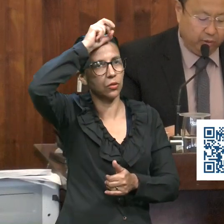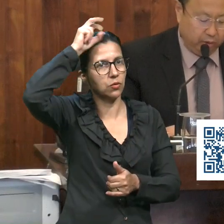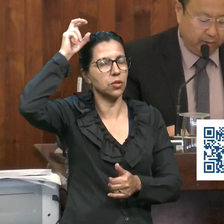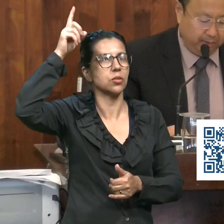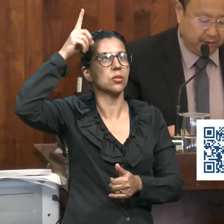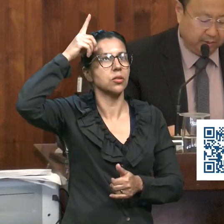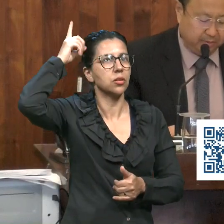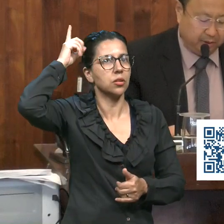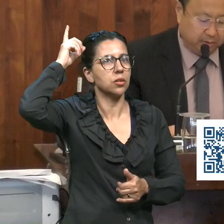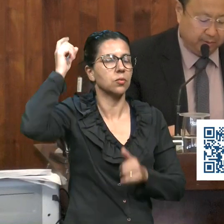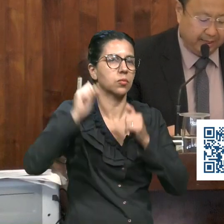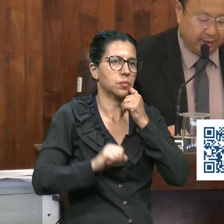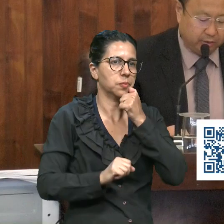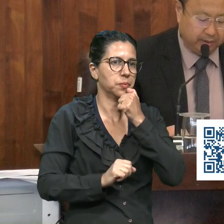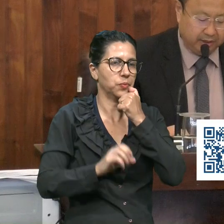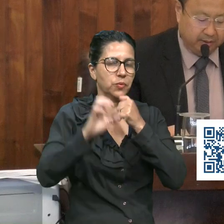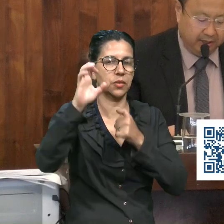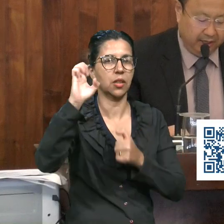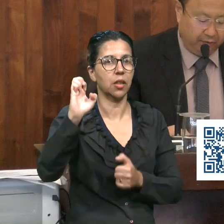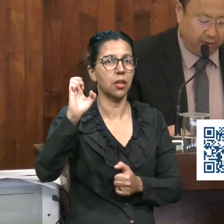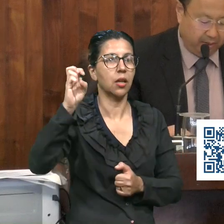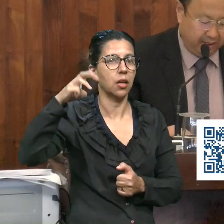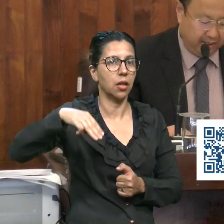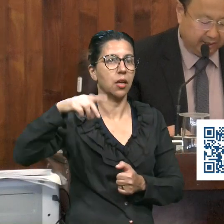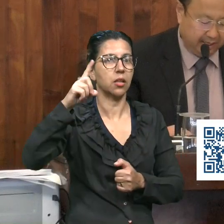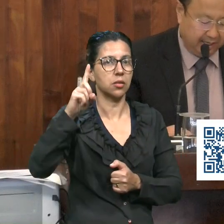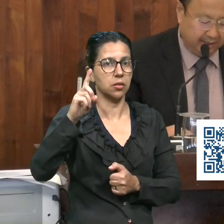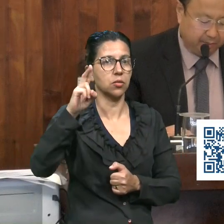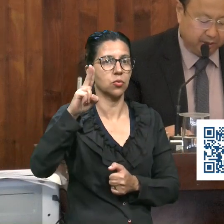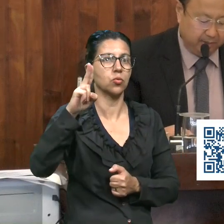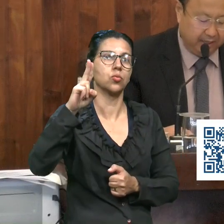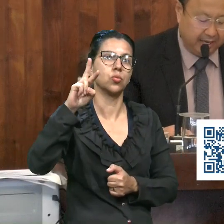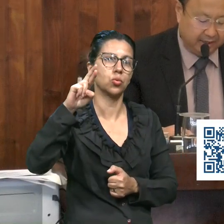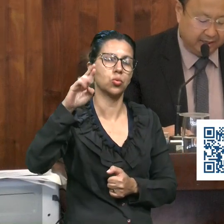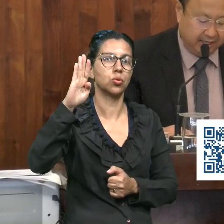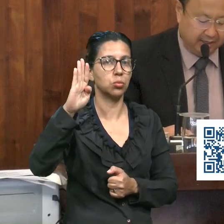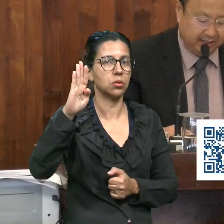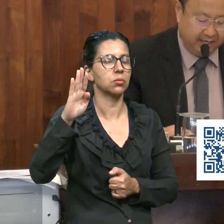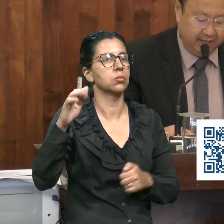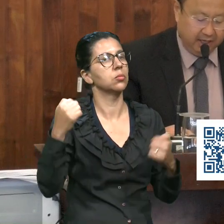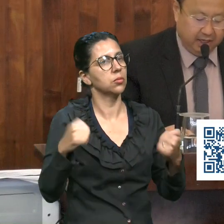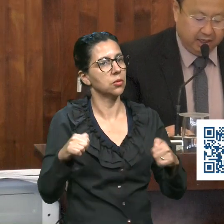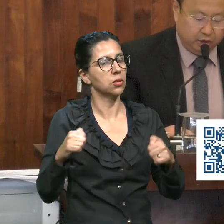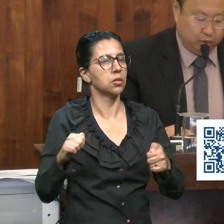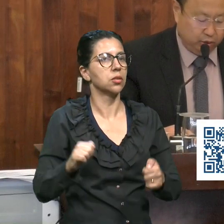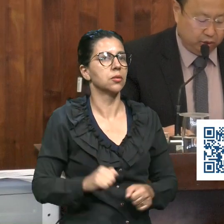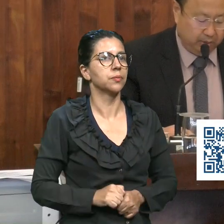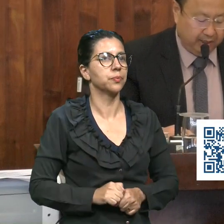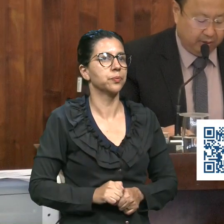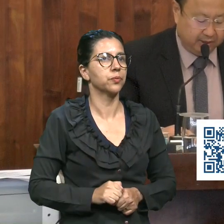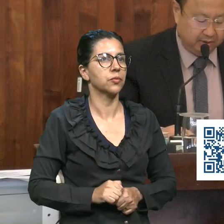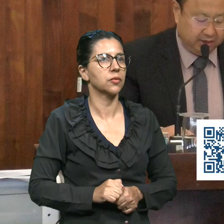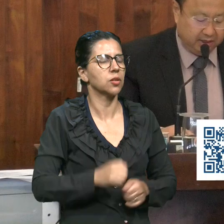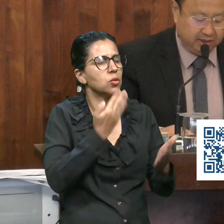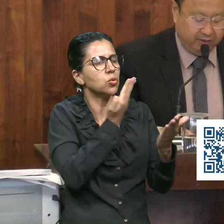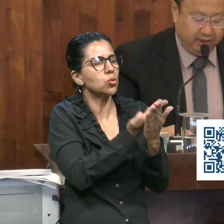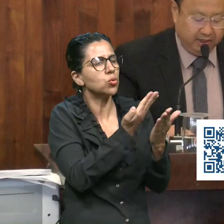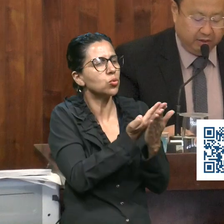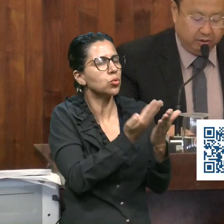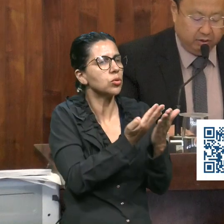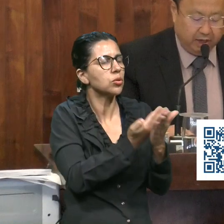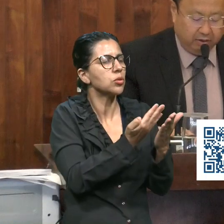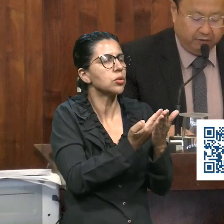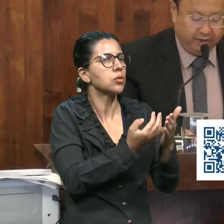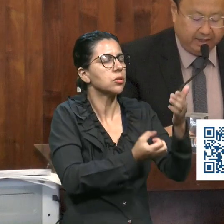com a Indurb, empresa municipal de mobilidade urbana de Marília, informar a essa casa a possibilidade de realizar estudos sobre a adequação de trânsito na